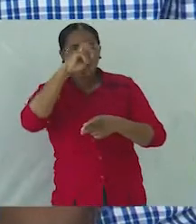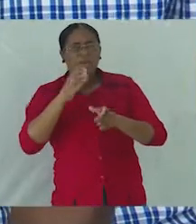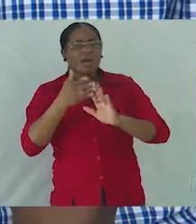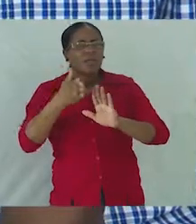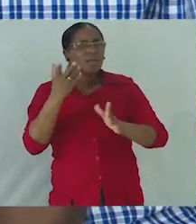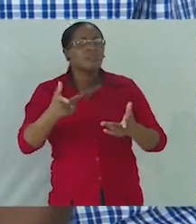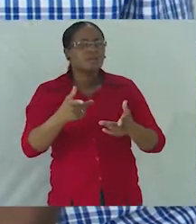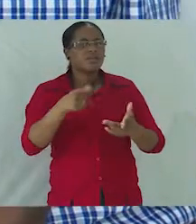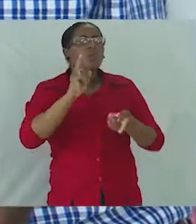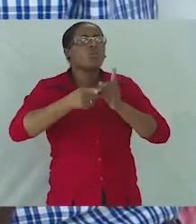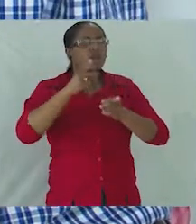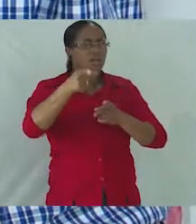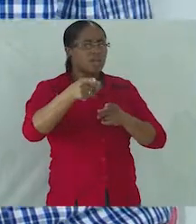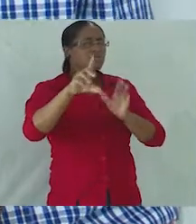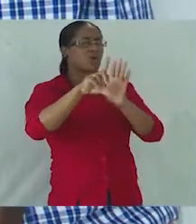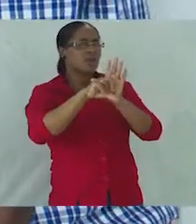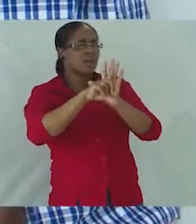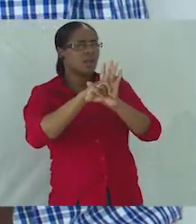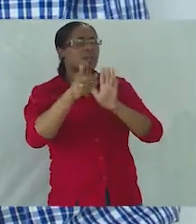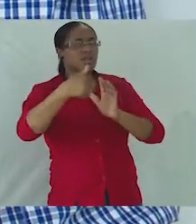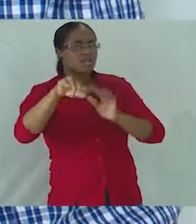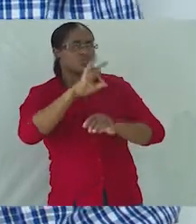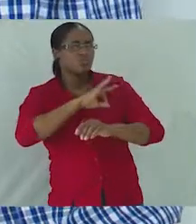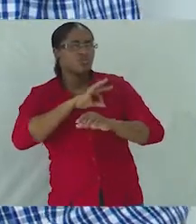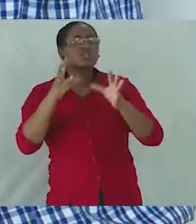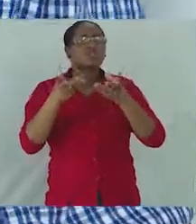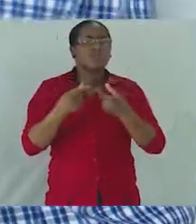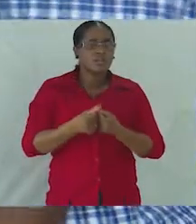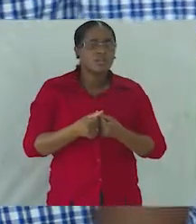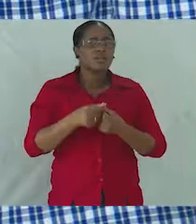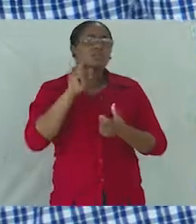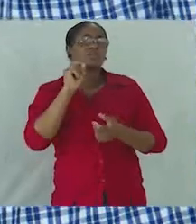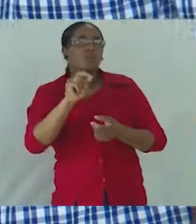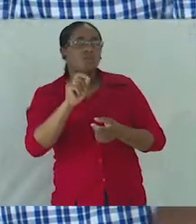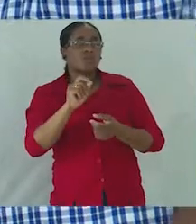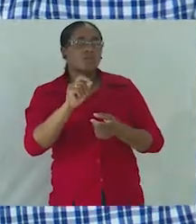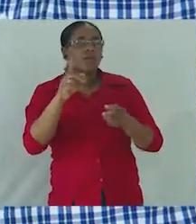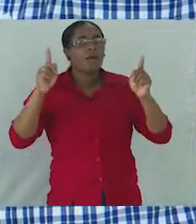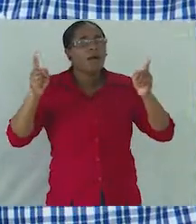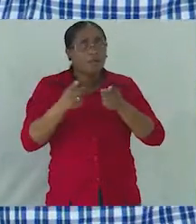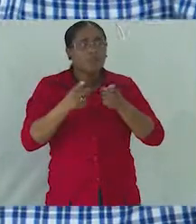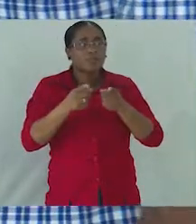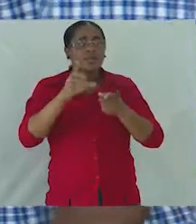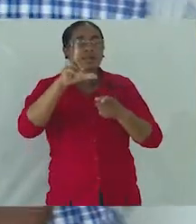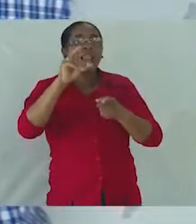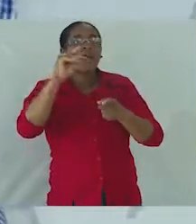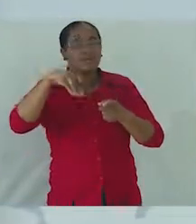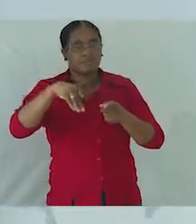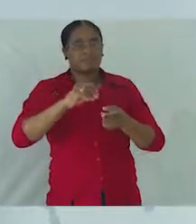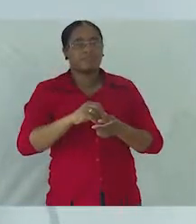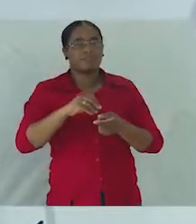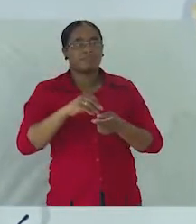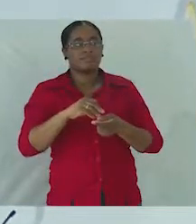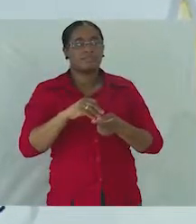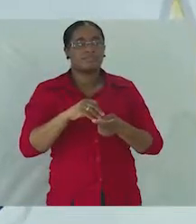muito rapidamente, o que é isso de que nós, os professores de matemática, chamamos abreviadamente de LAP. Se eu tenho